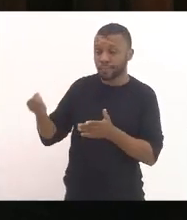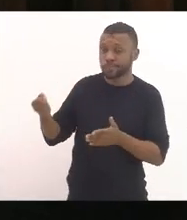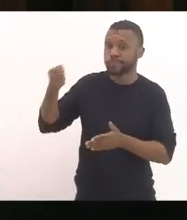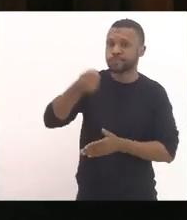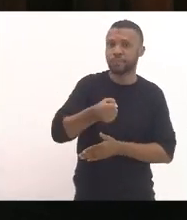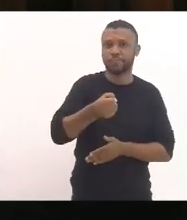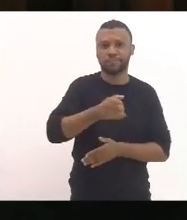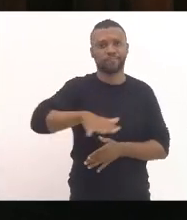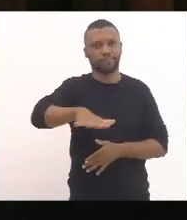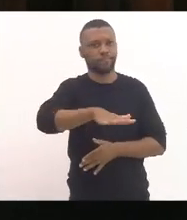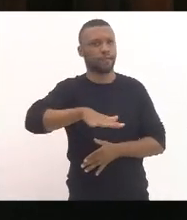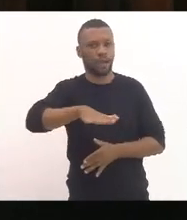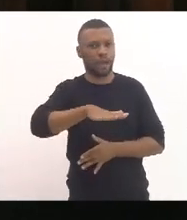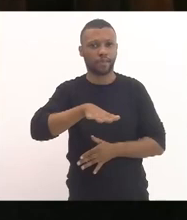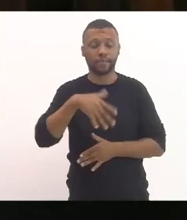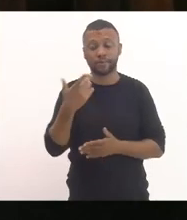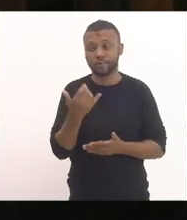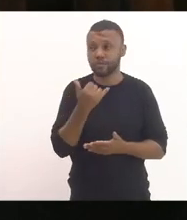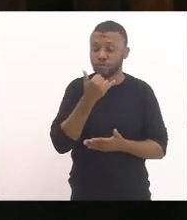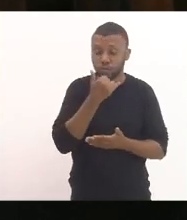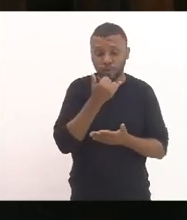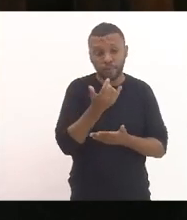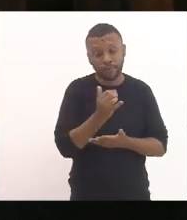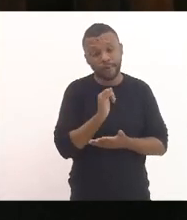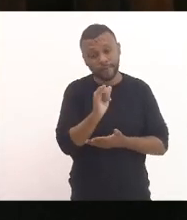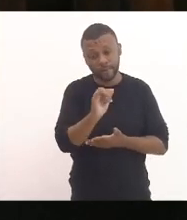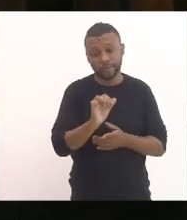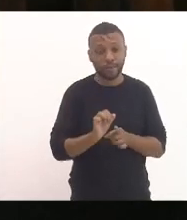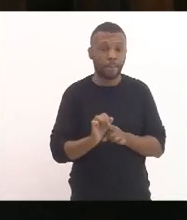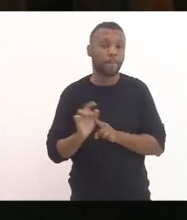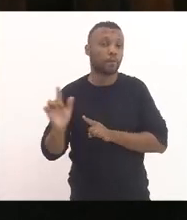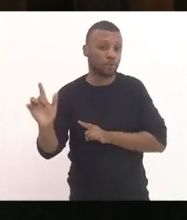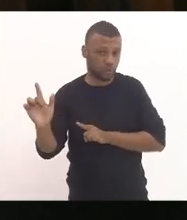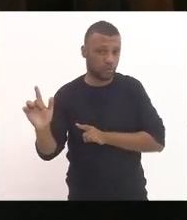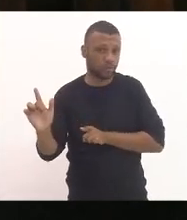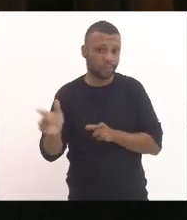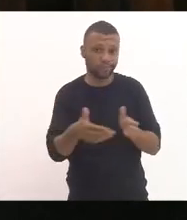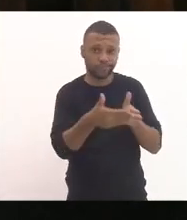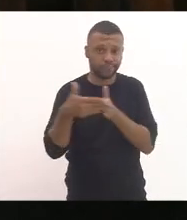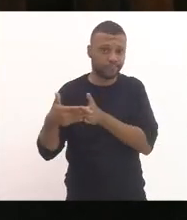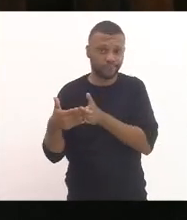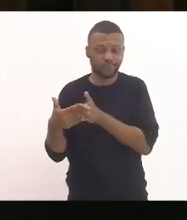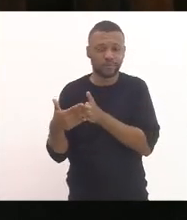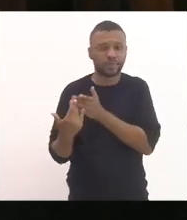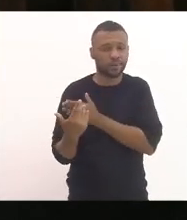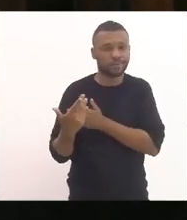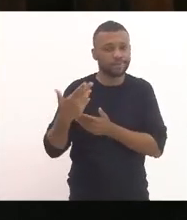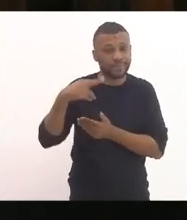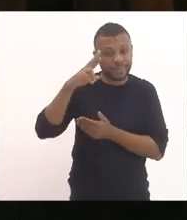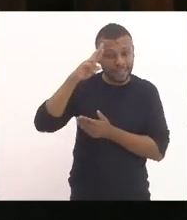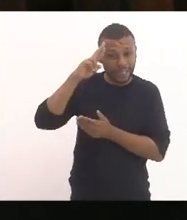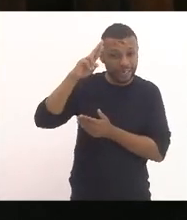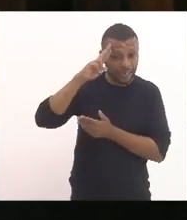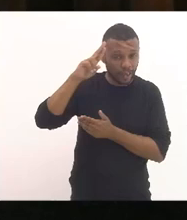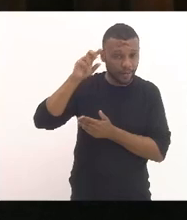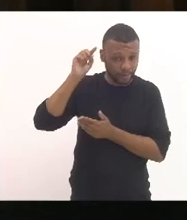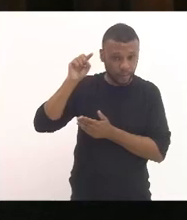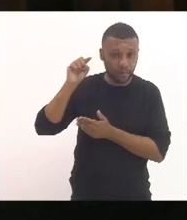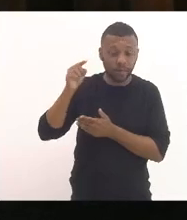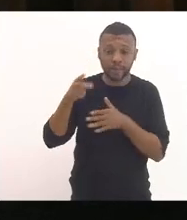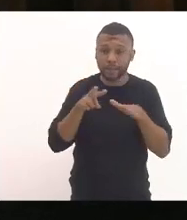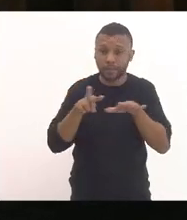então ele foi convidado a se retirar então a chefe né que até essa semana